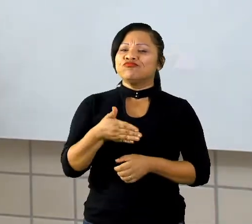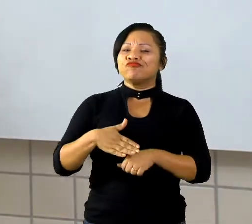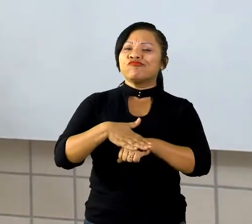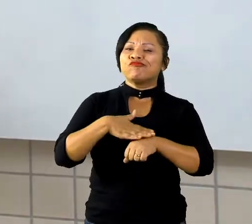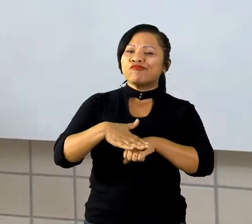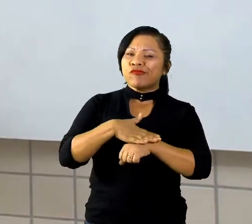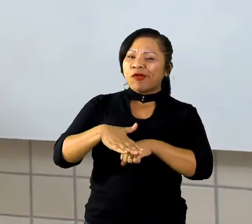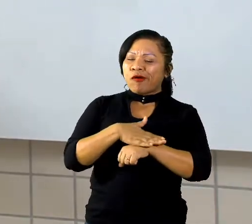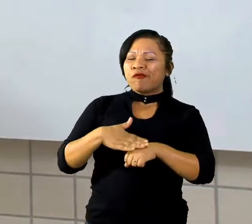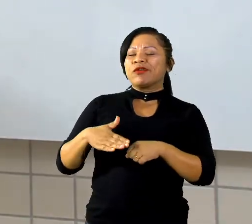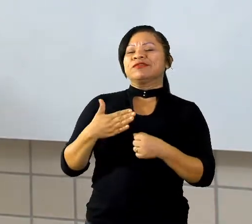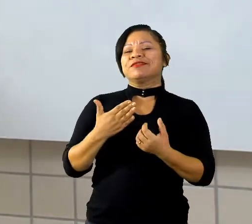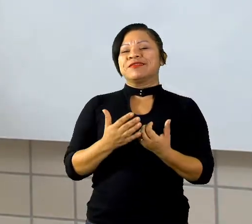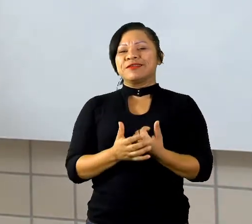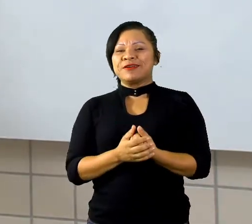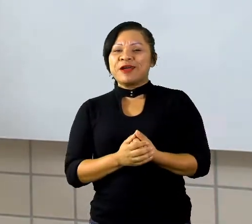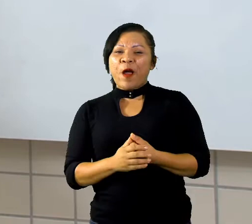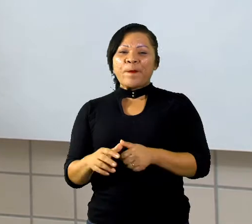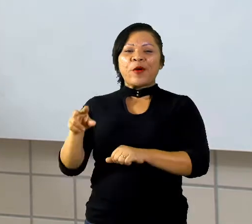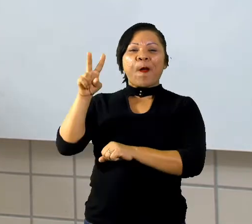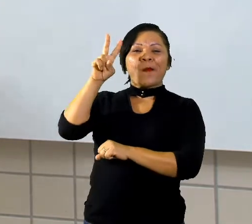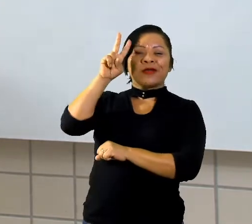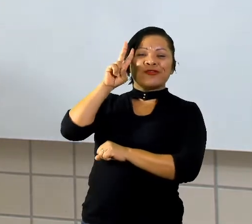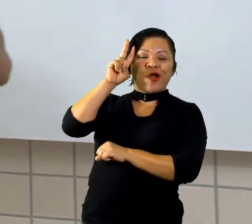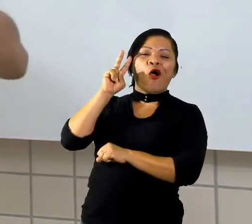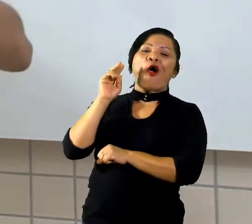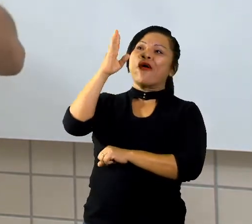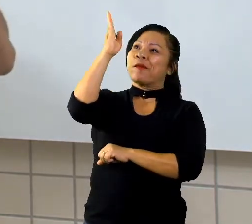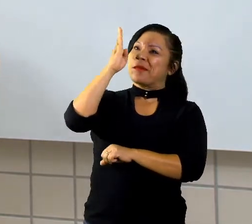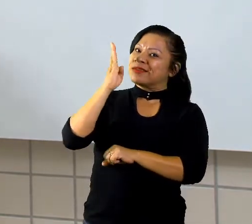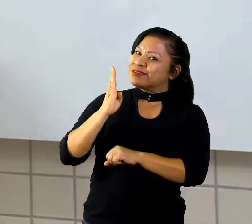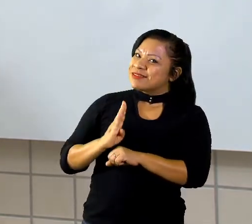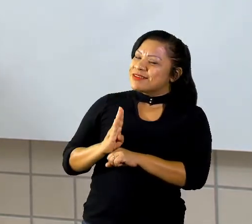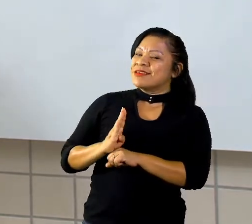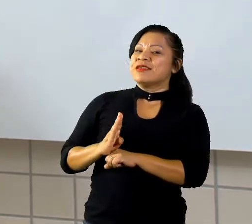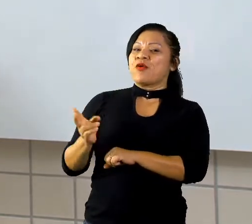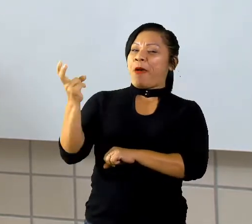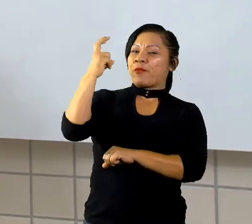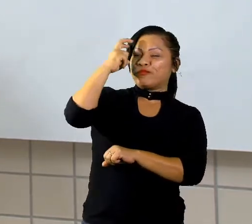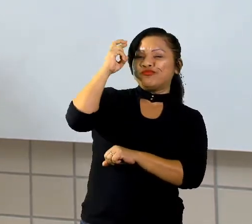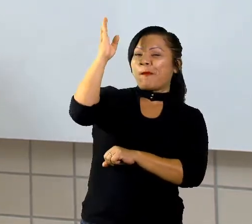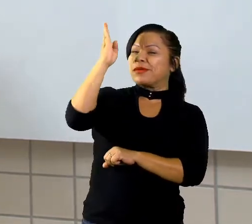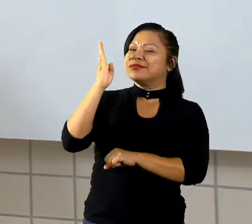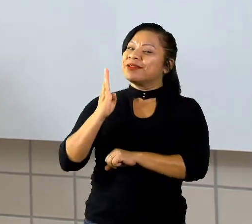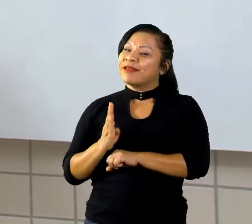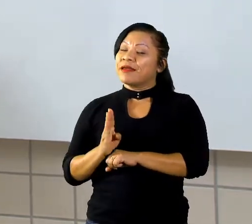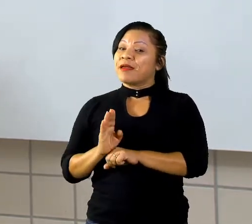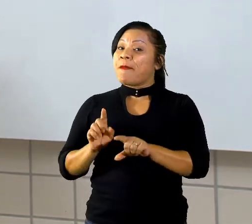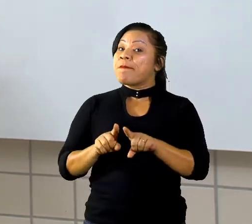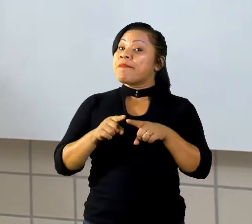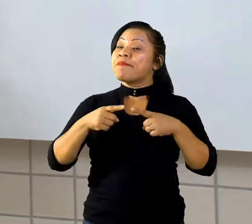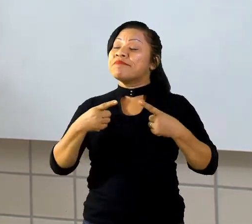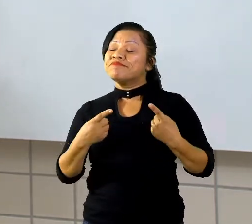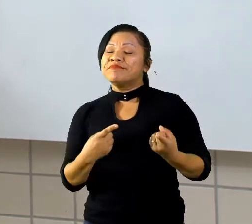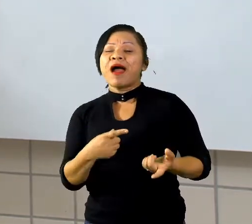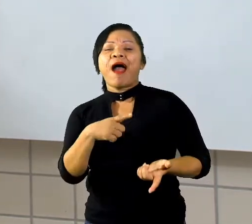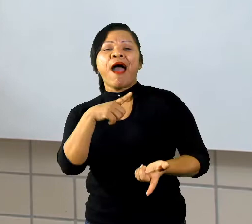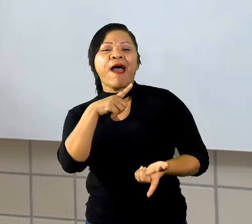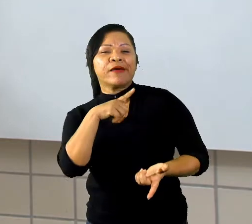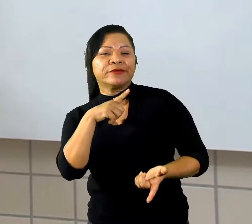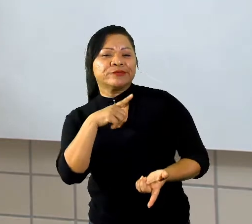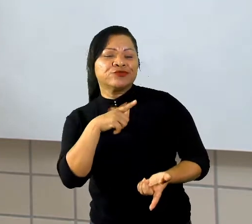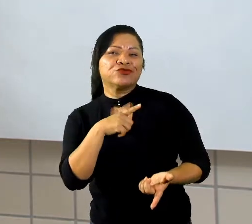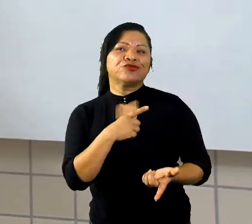bastante sobre a história do Brasil, sobre a cultura brasileira, mas ainda tem alguns pontos que